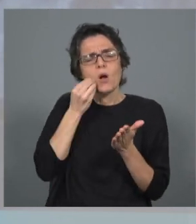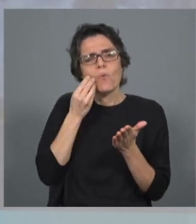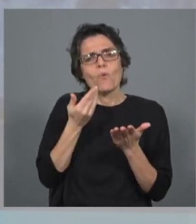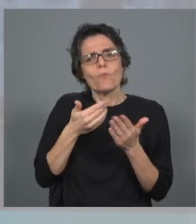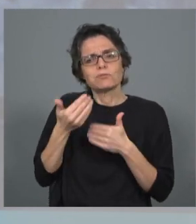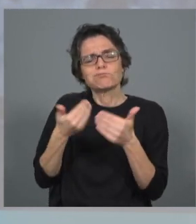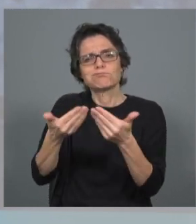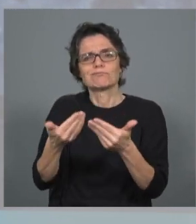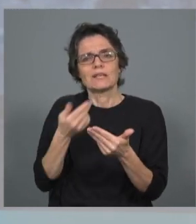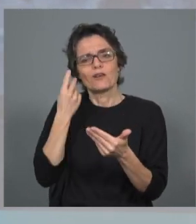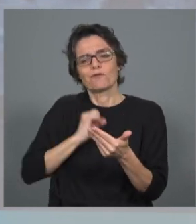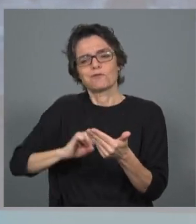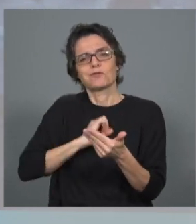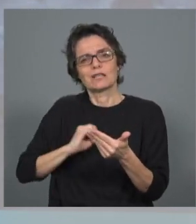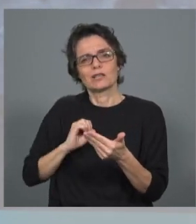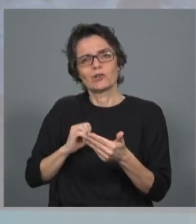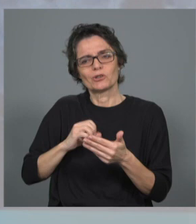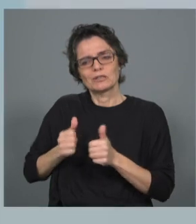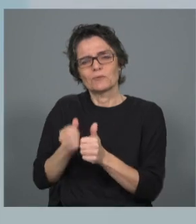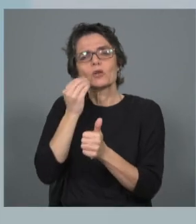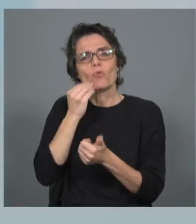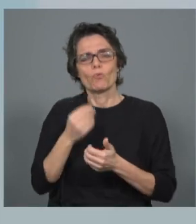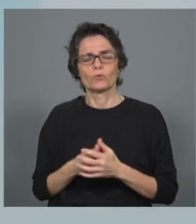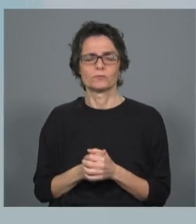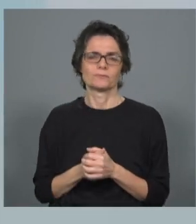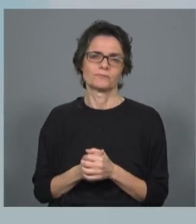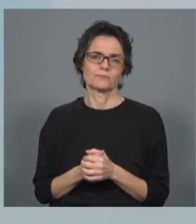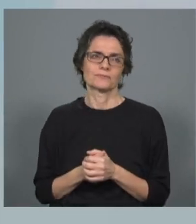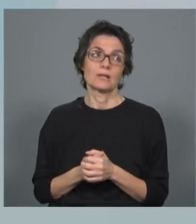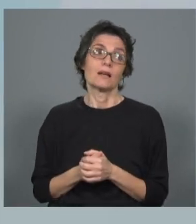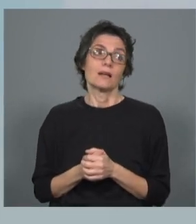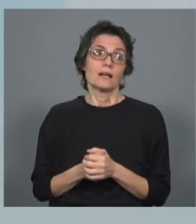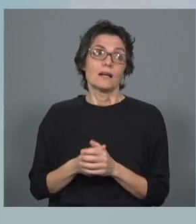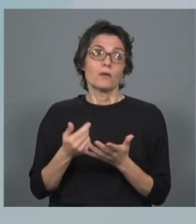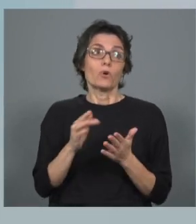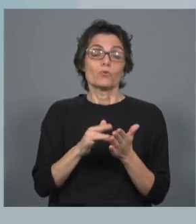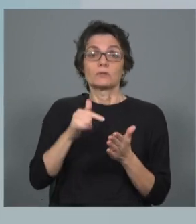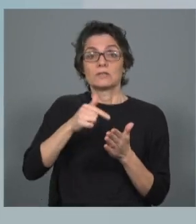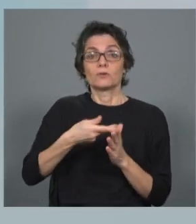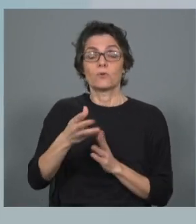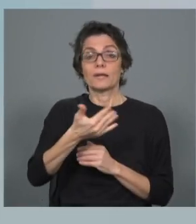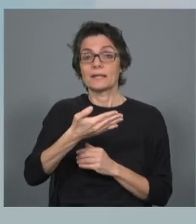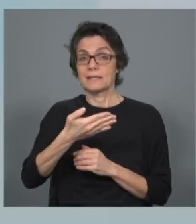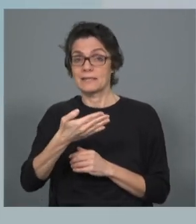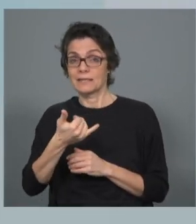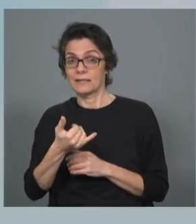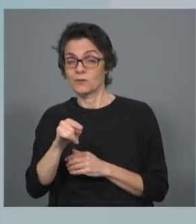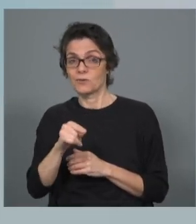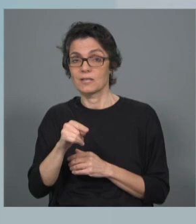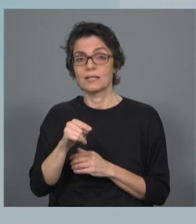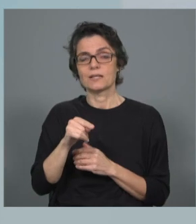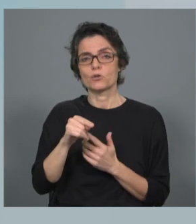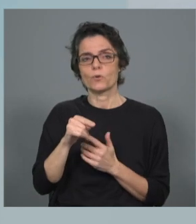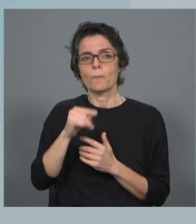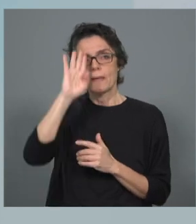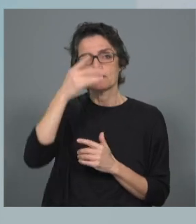como muitos outros? Que sim, e que isso até faz falta nos tempos de hoje. É verdade que a mediação, a maior mediação é a